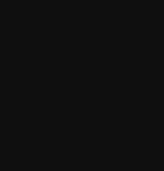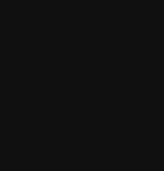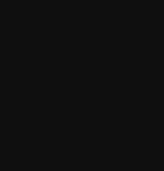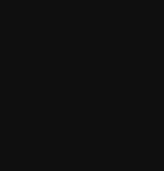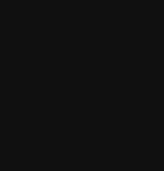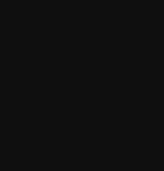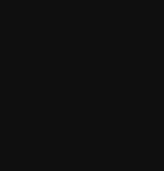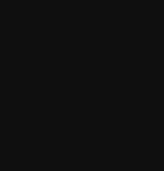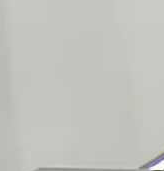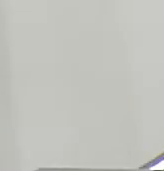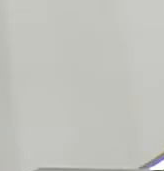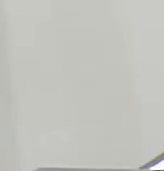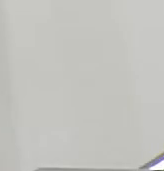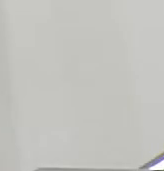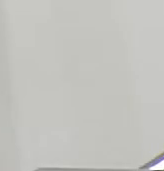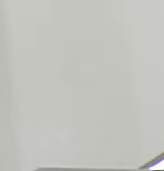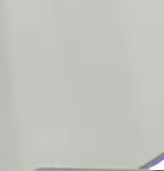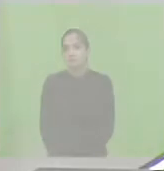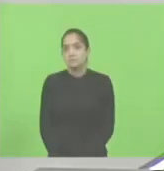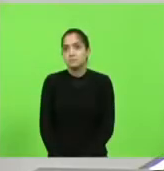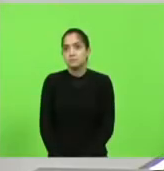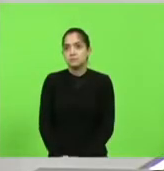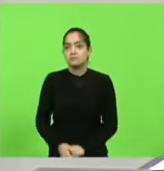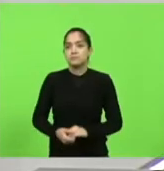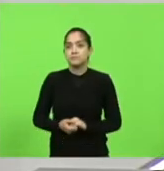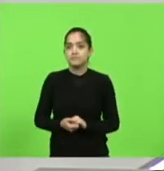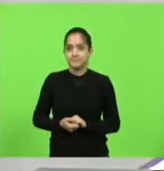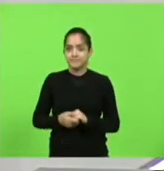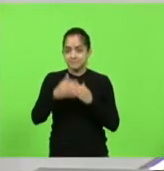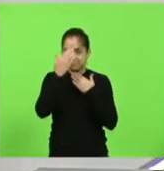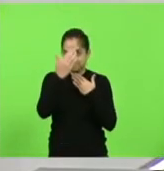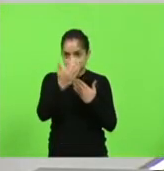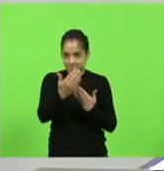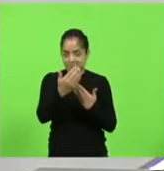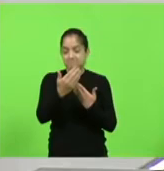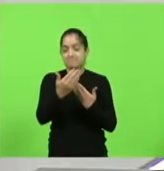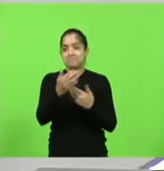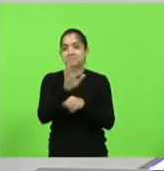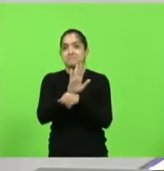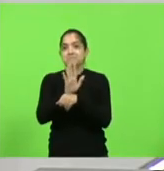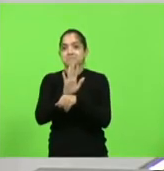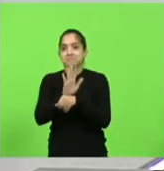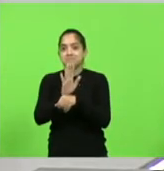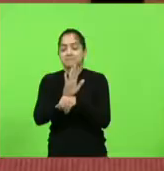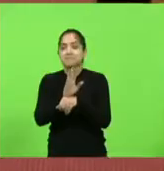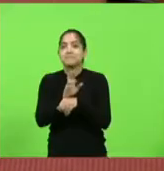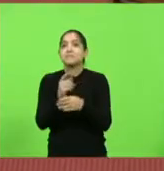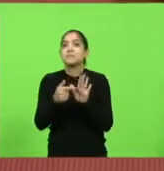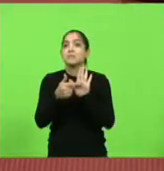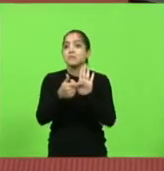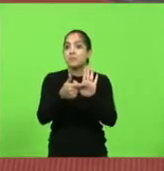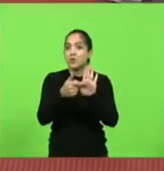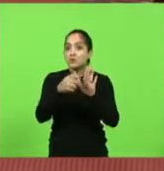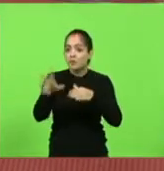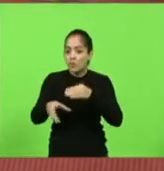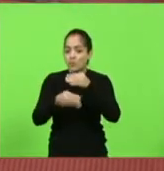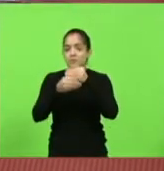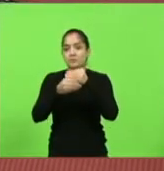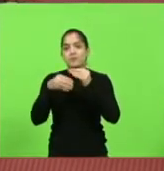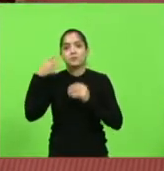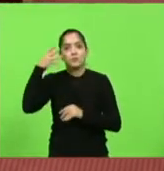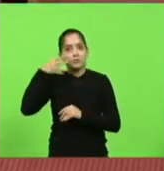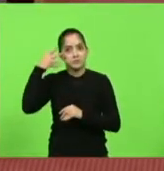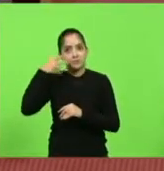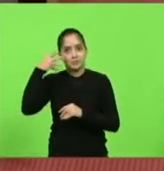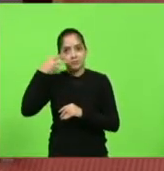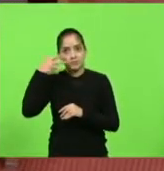pessoal, se... Aí, obrigada, Kennedy. A tua apresentação, ela complementou a minha fala,